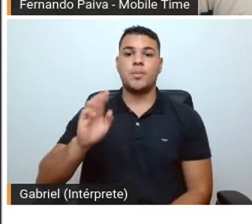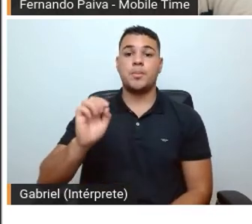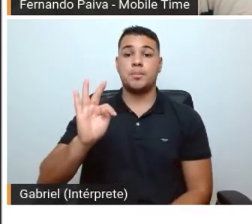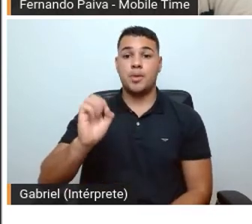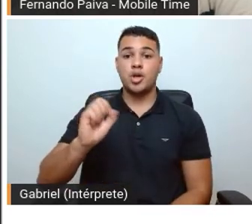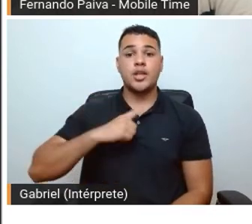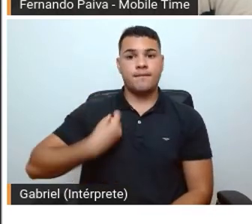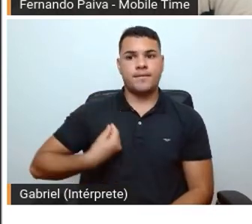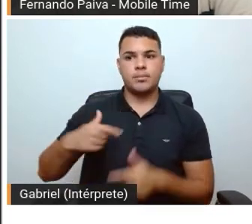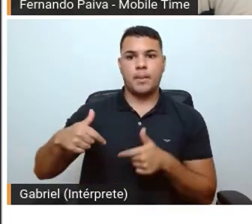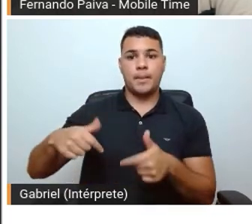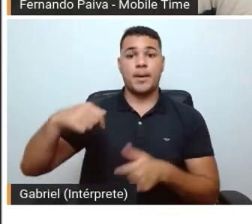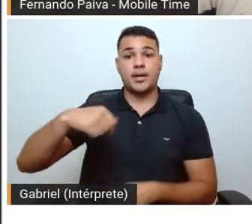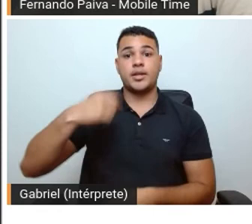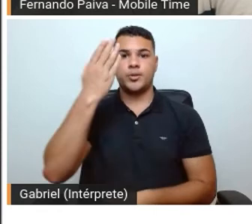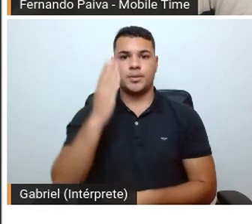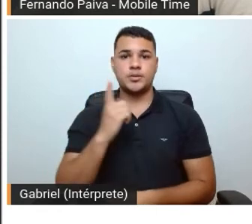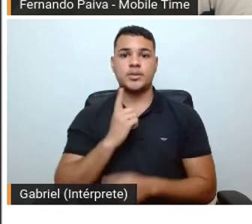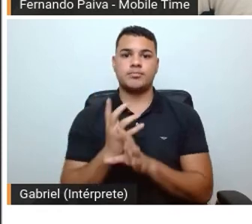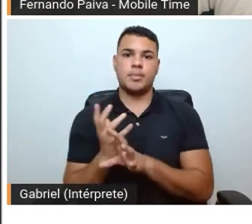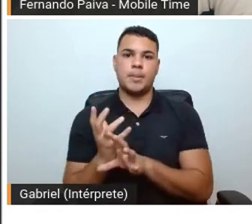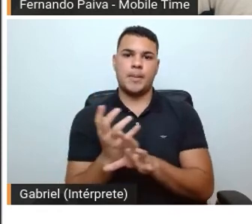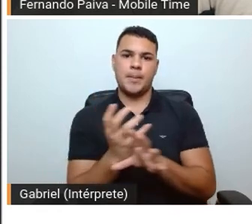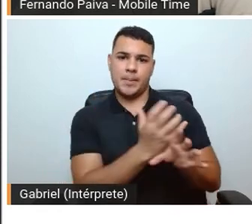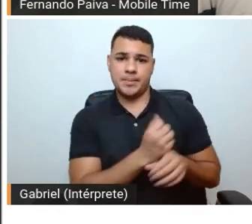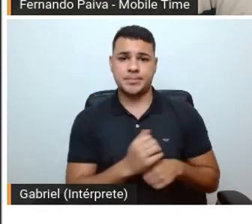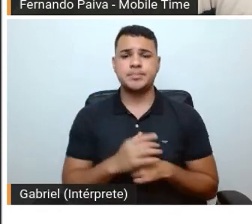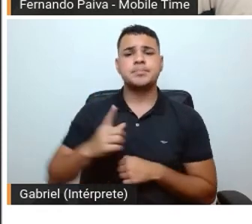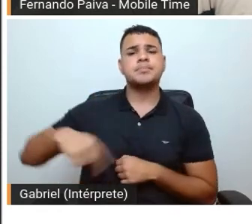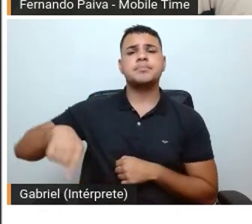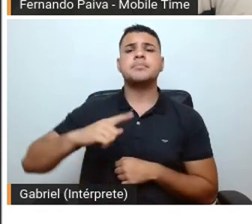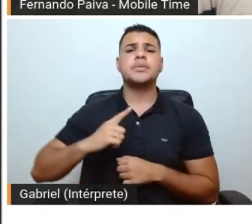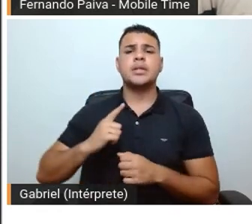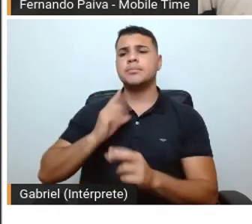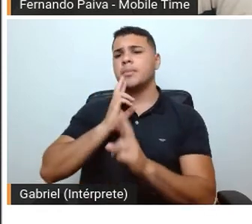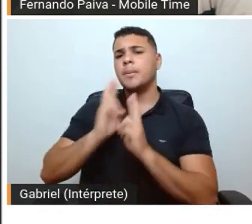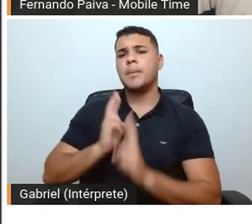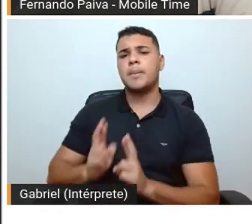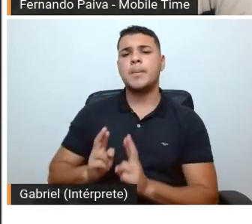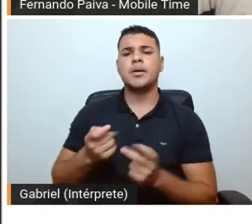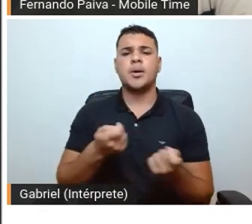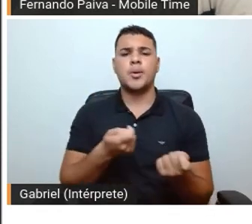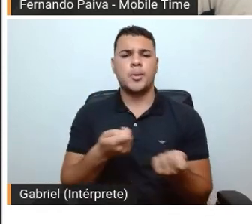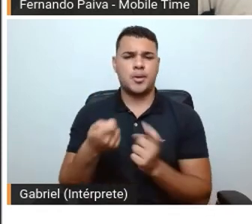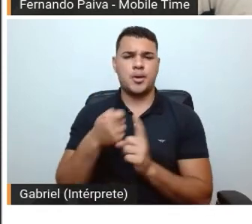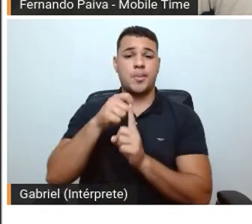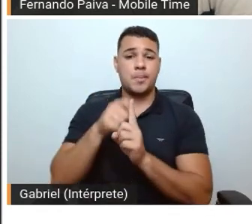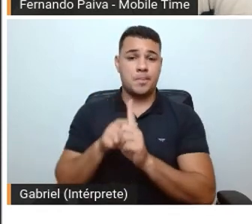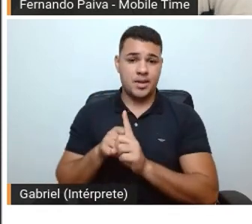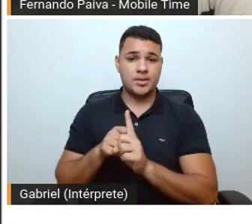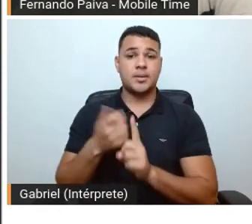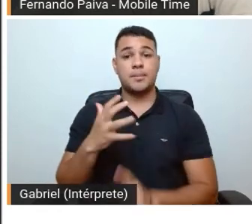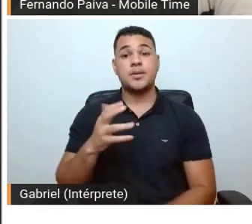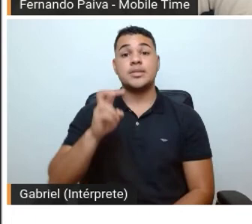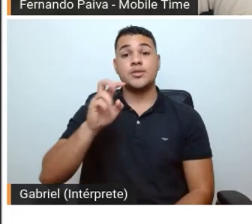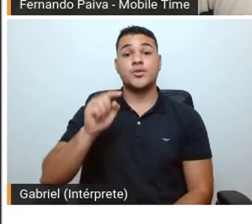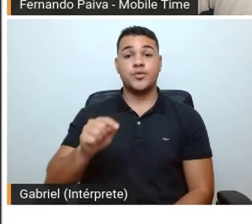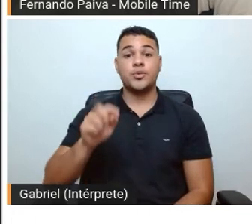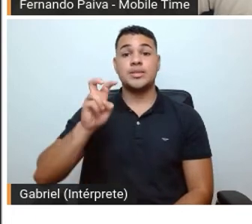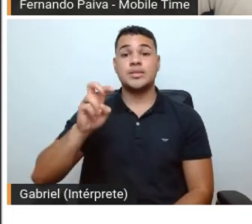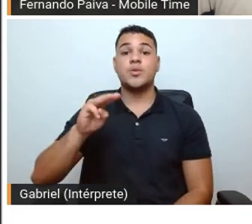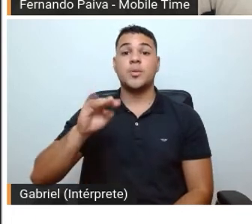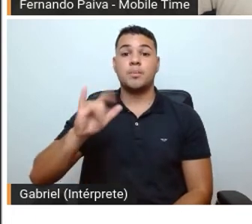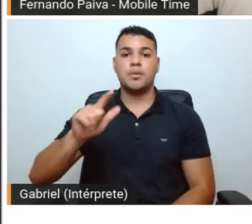famoso nessas 96 empresas eles conversam em média por mês com 5,5 mil